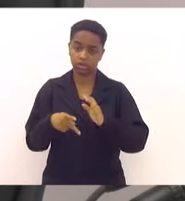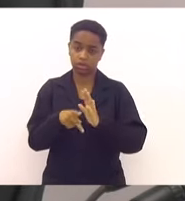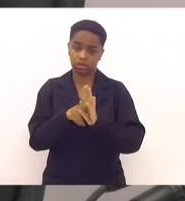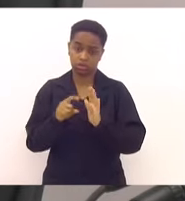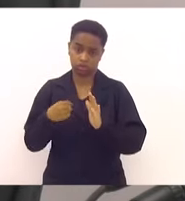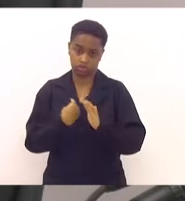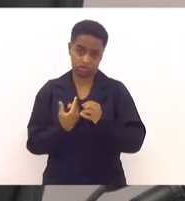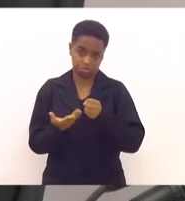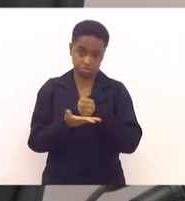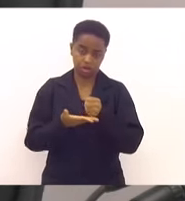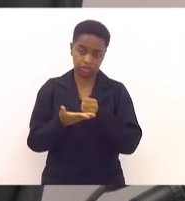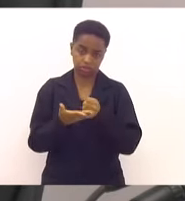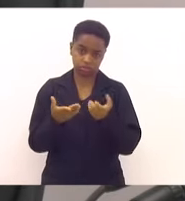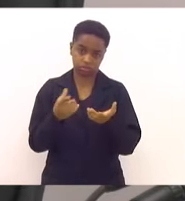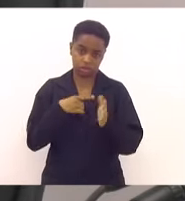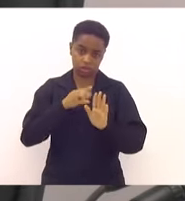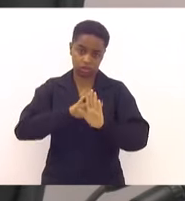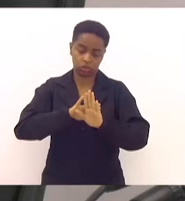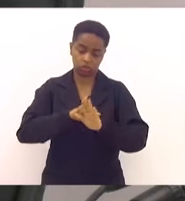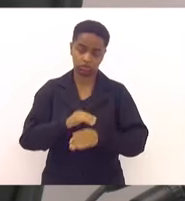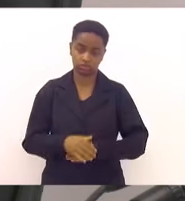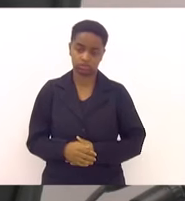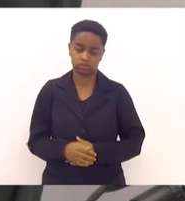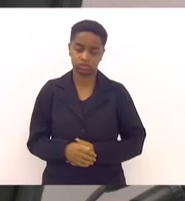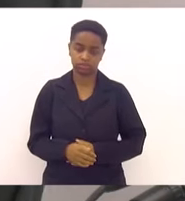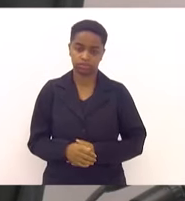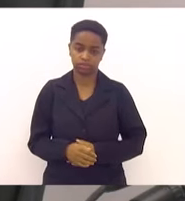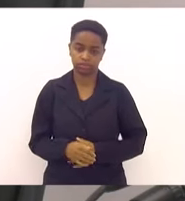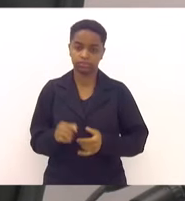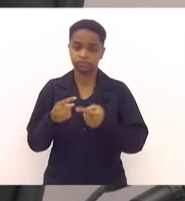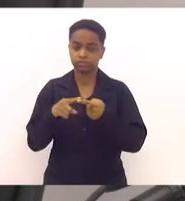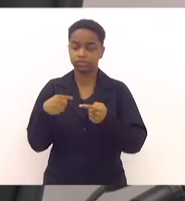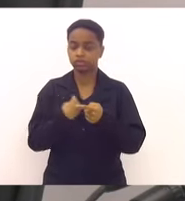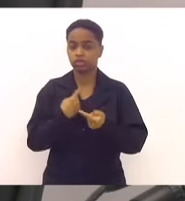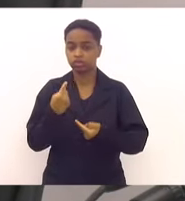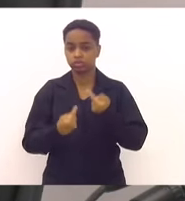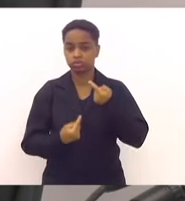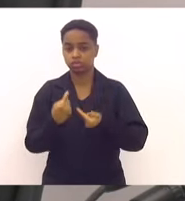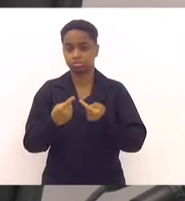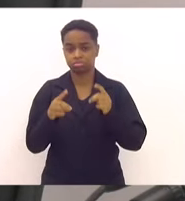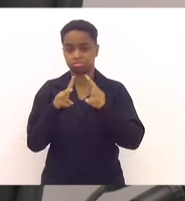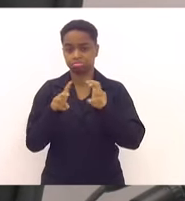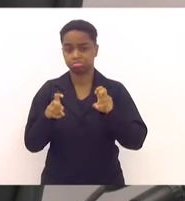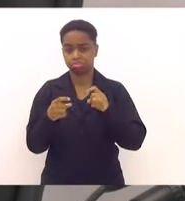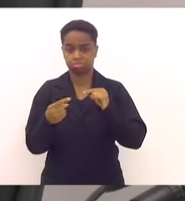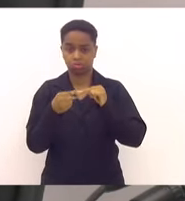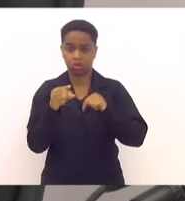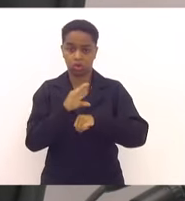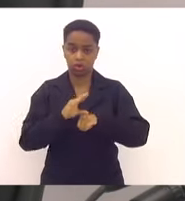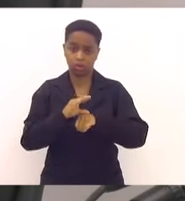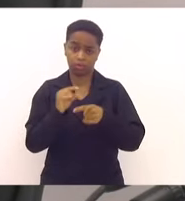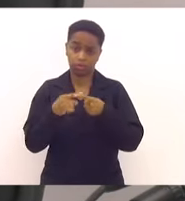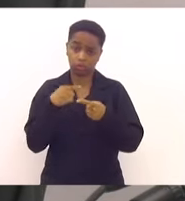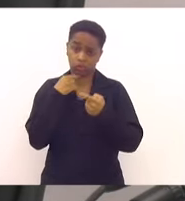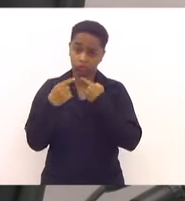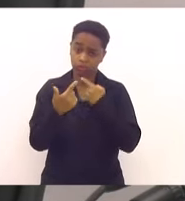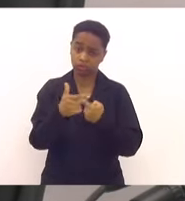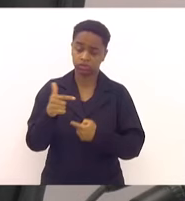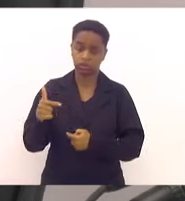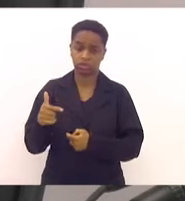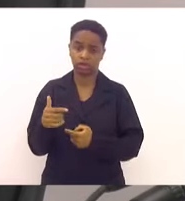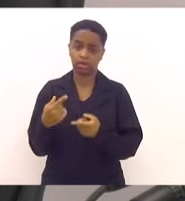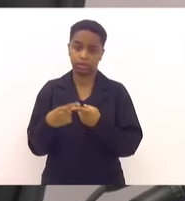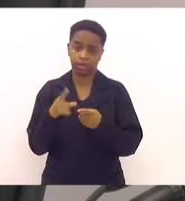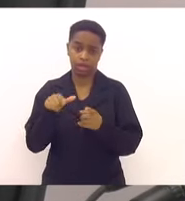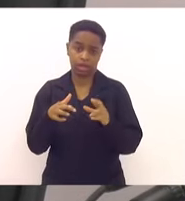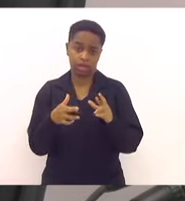das nossas bases, que são bases ideológicas. O que a gente discute é a constitucionalidade, que não me parece haver essa dúvida, eventualmente uma